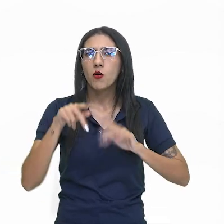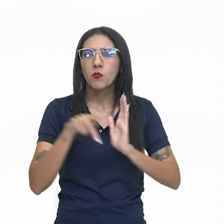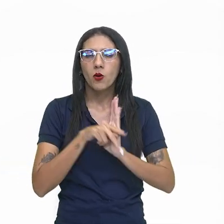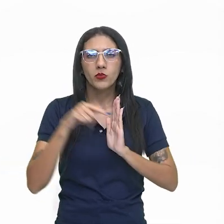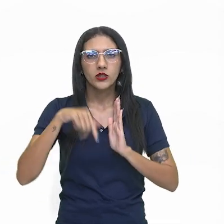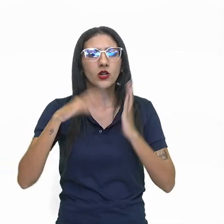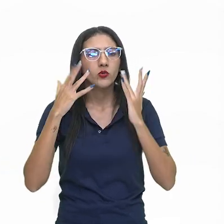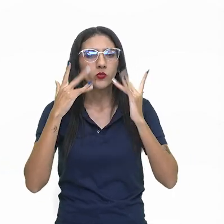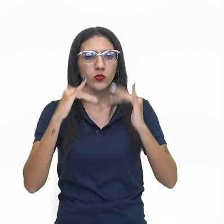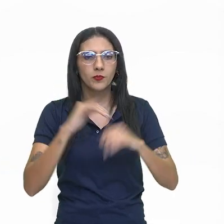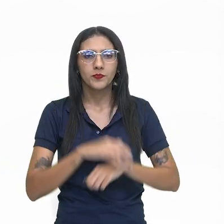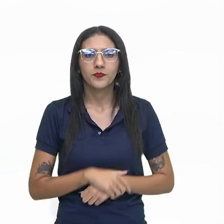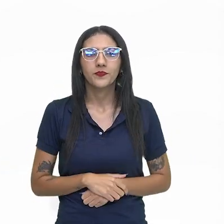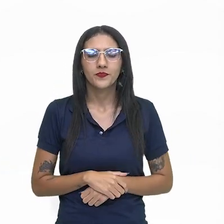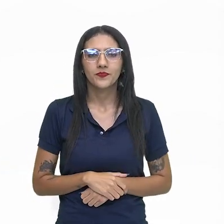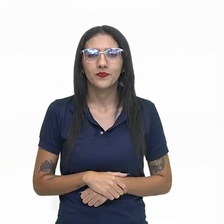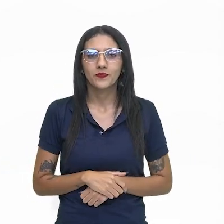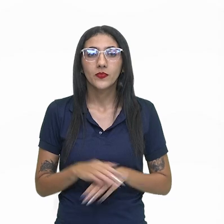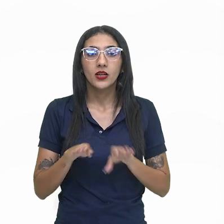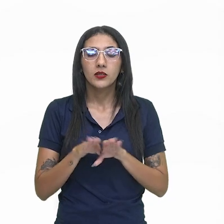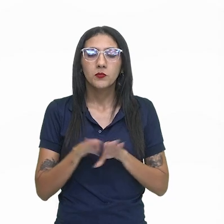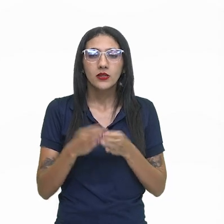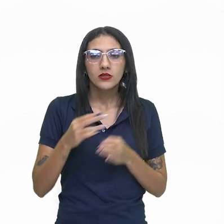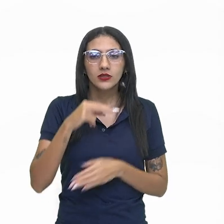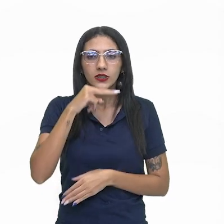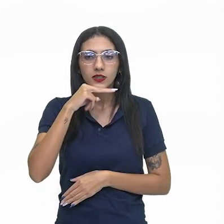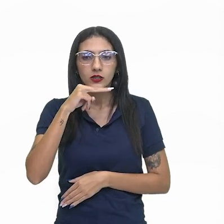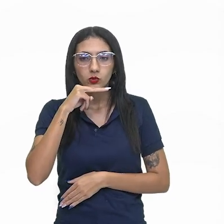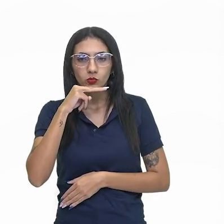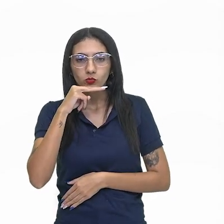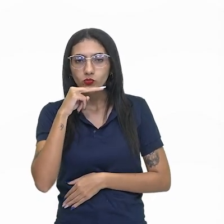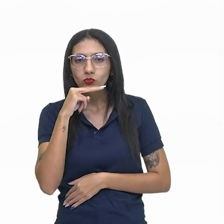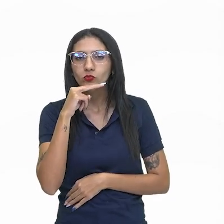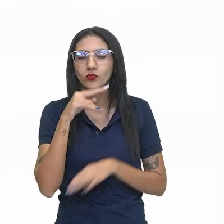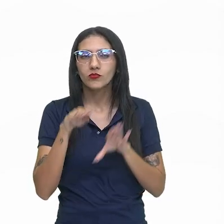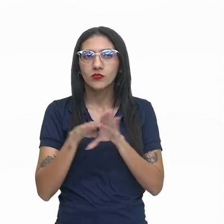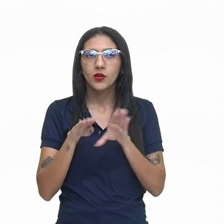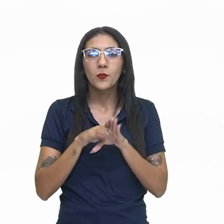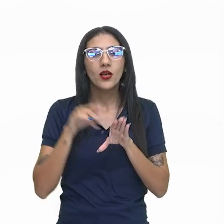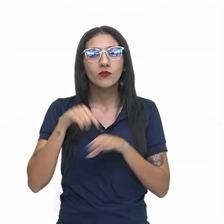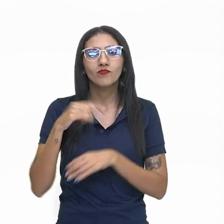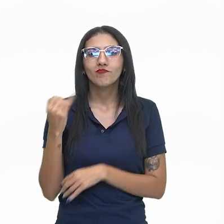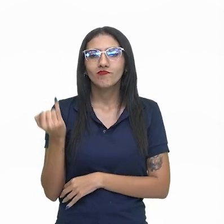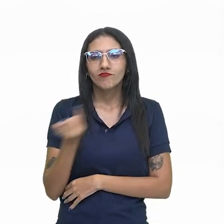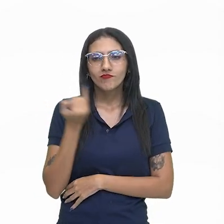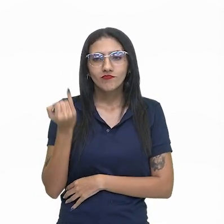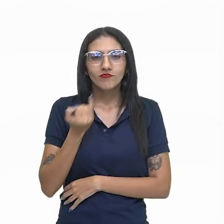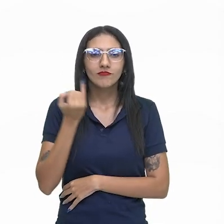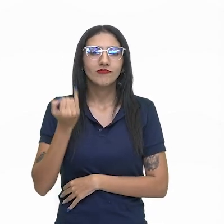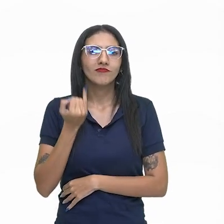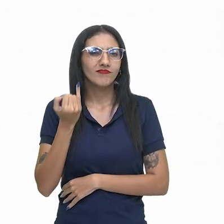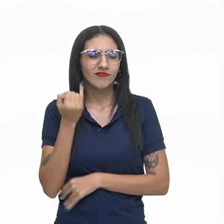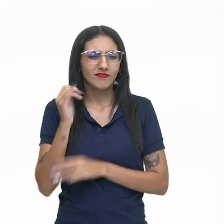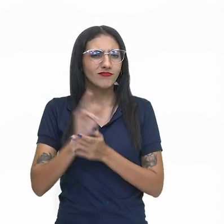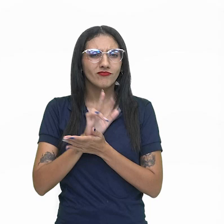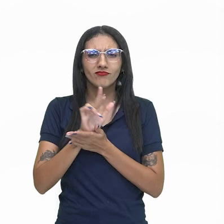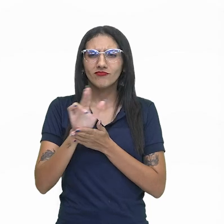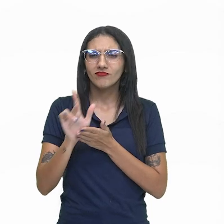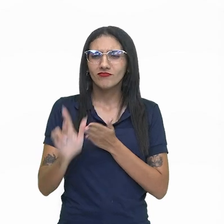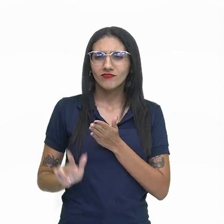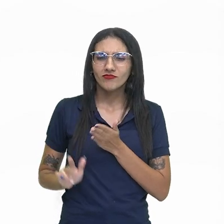E aí, por exemplo, a questão da cana-de-açúcar, né, também muito importante, né, para toda